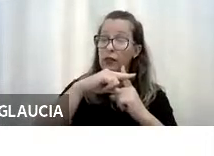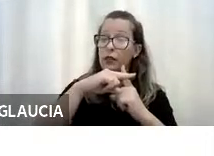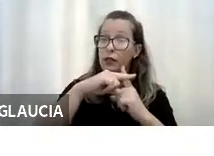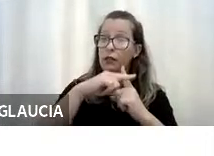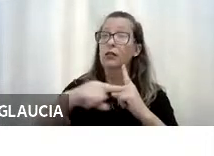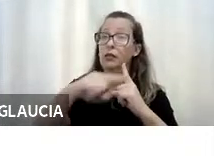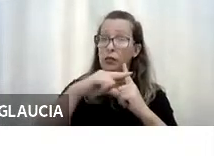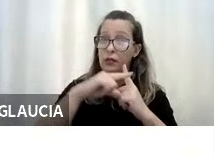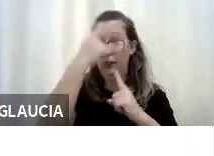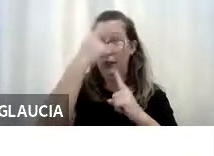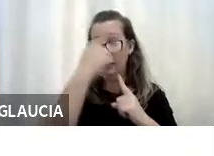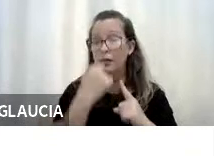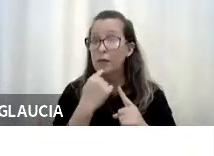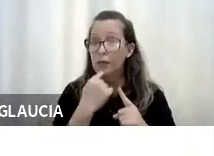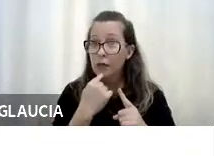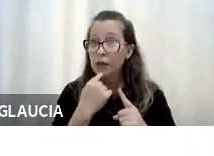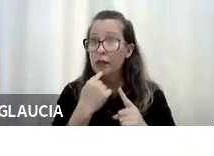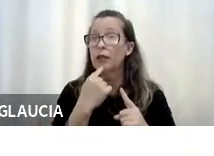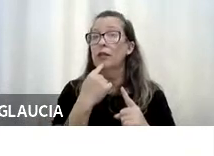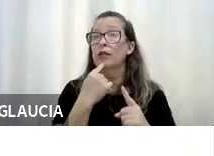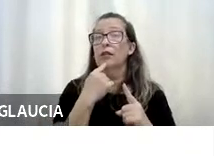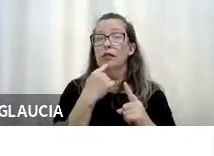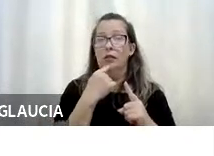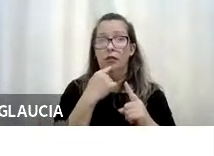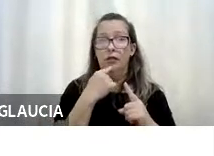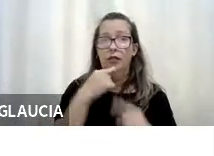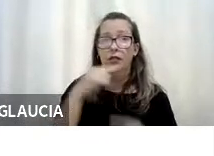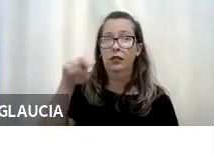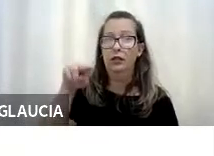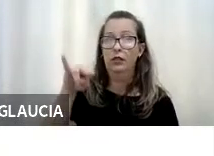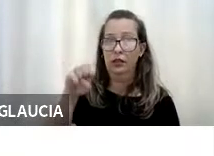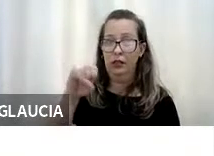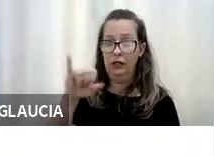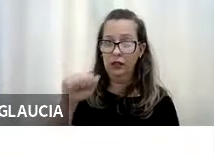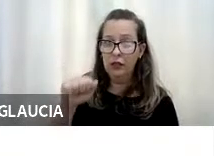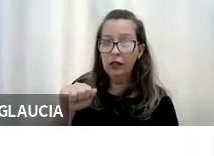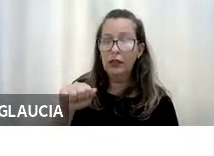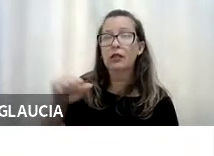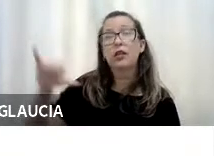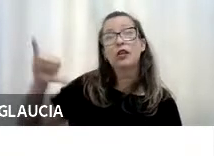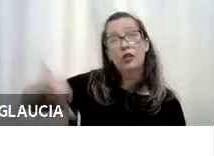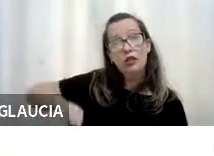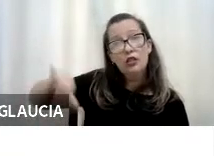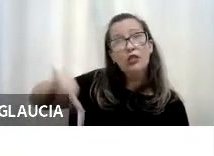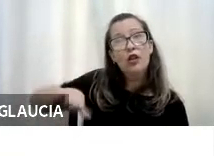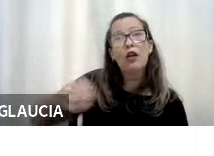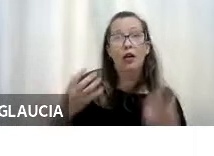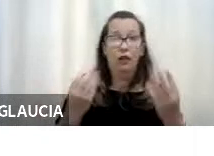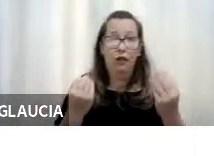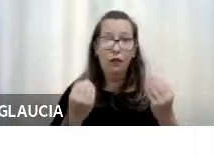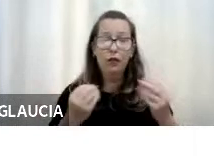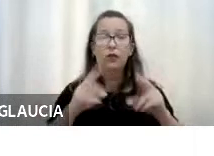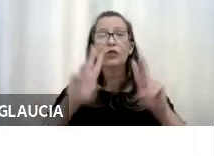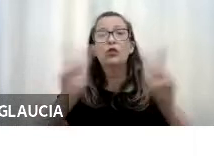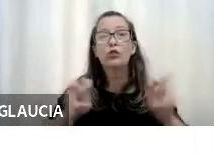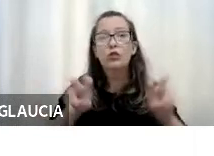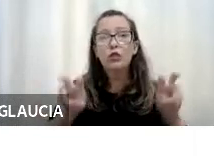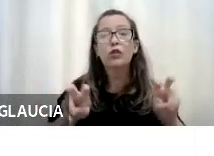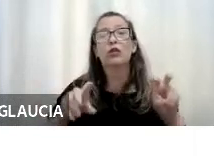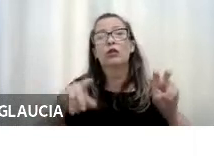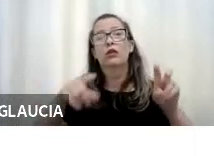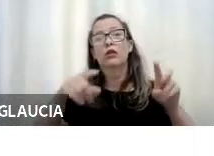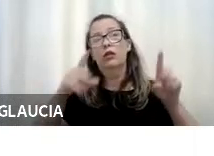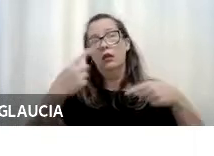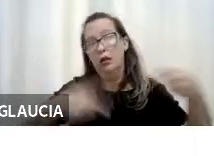da imagem da Nízia, ela sofre um pouco o efeito da polarização política, como a gente falou um